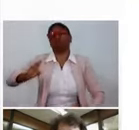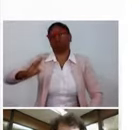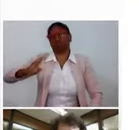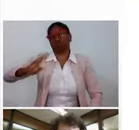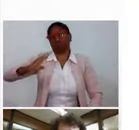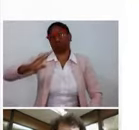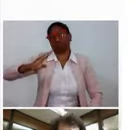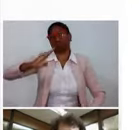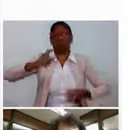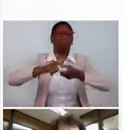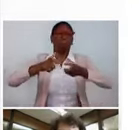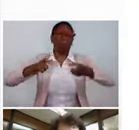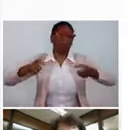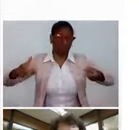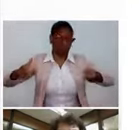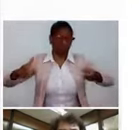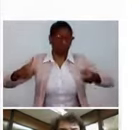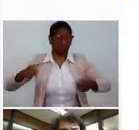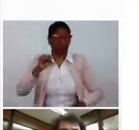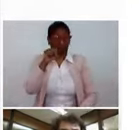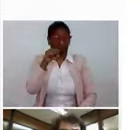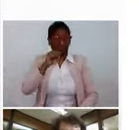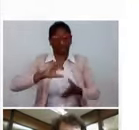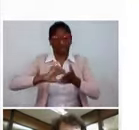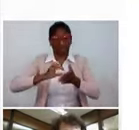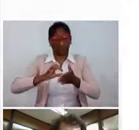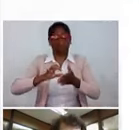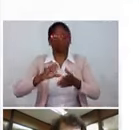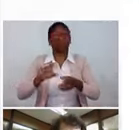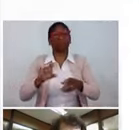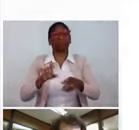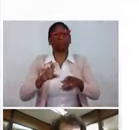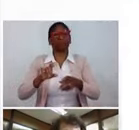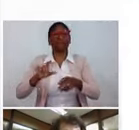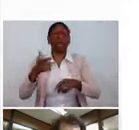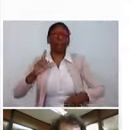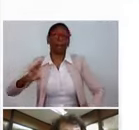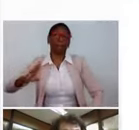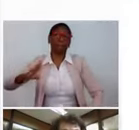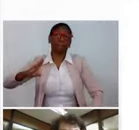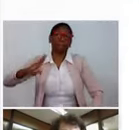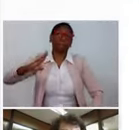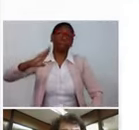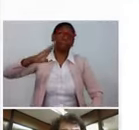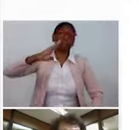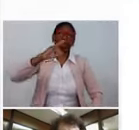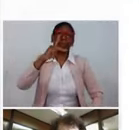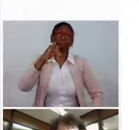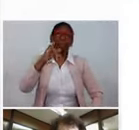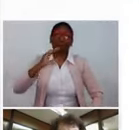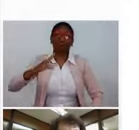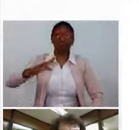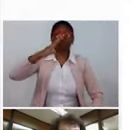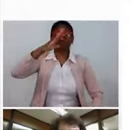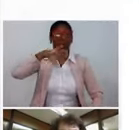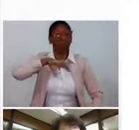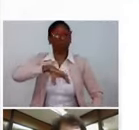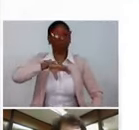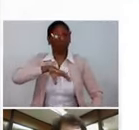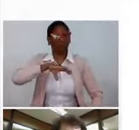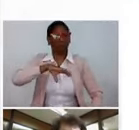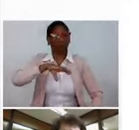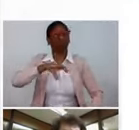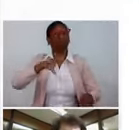aumento dos casos, e passando em muito os picos anteriores, ou seja, esse foi o pico anterior de Portugal, e neste momento ela se